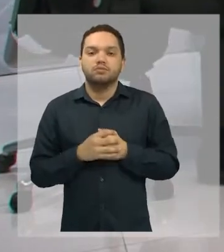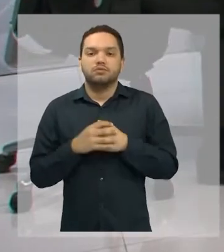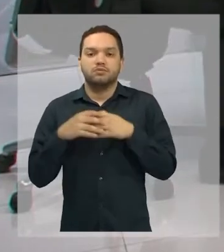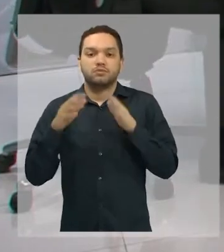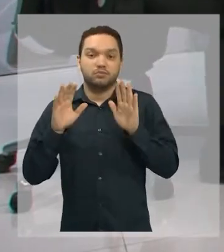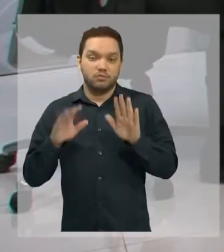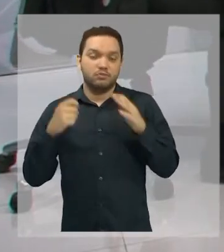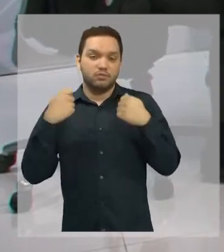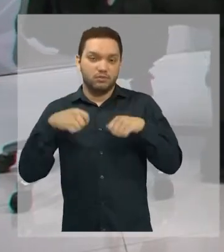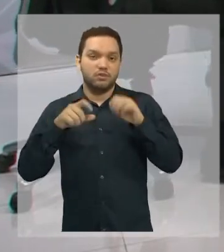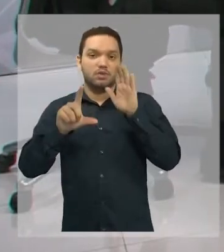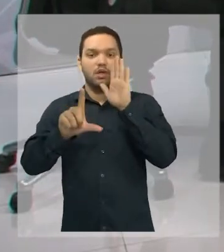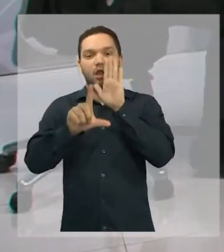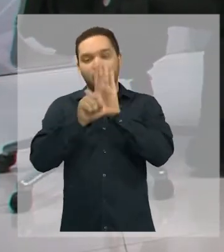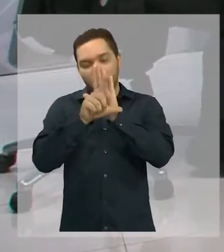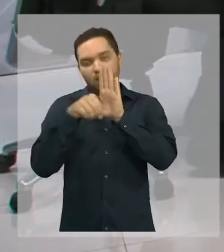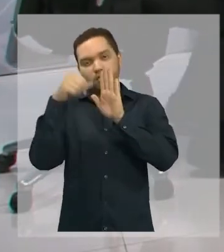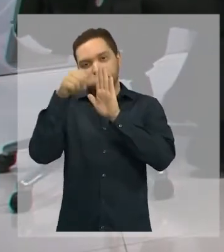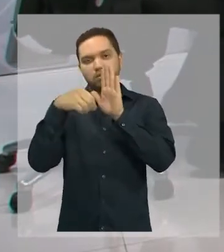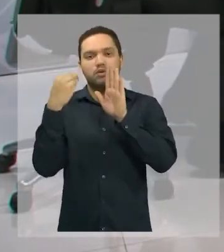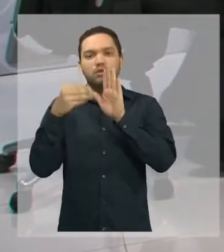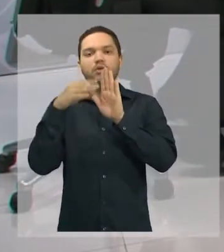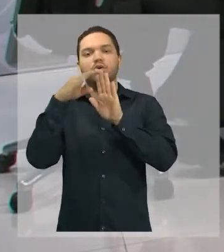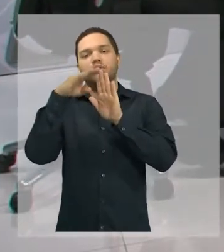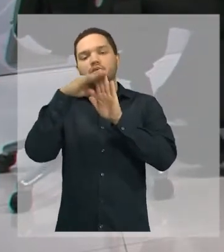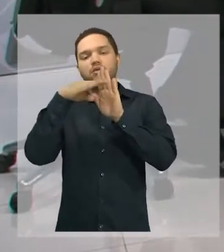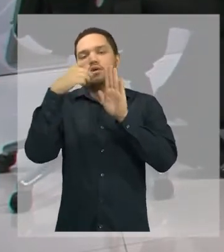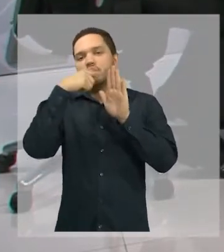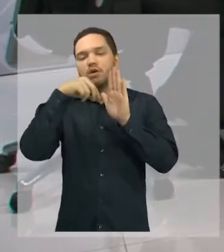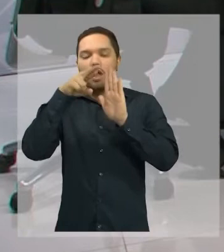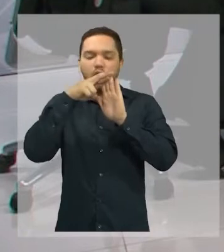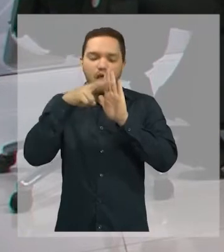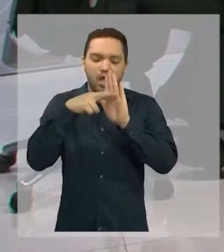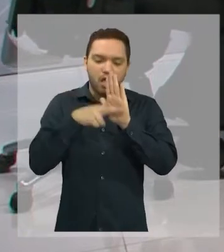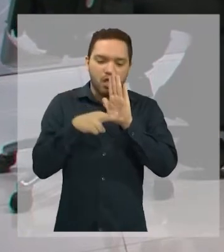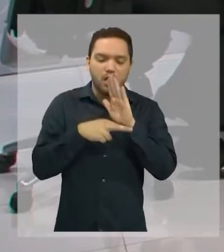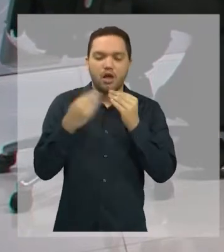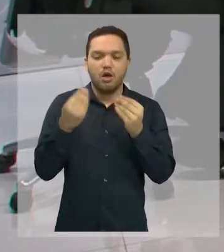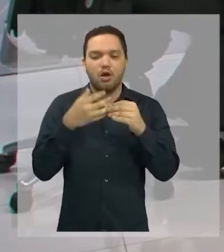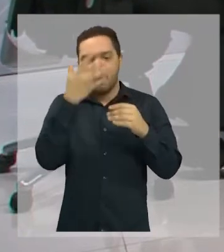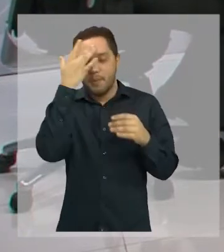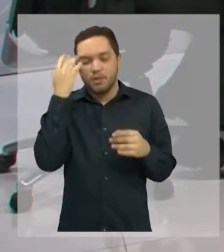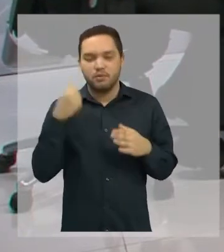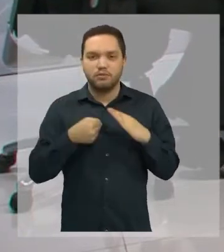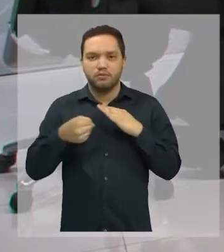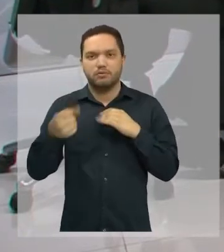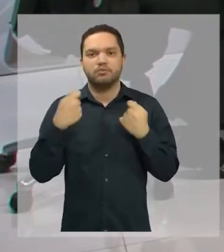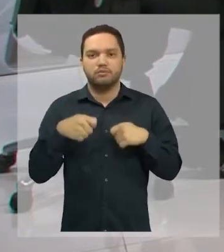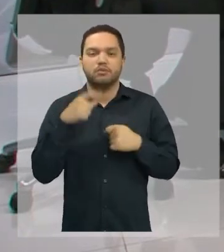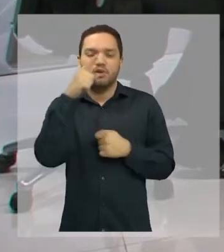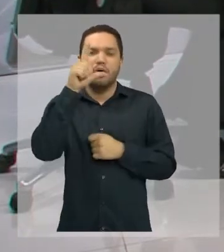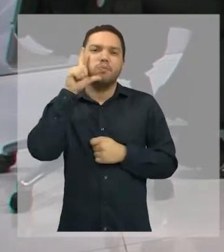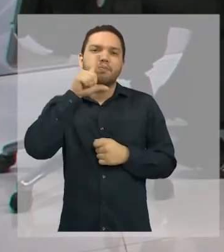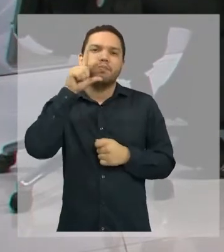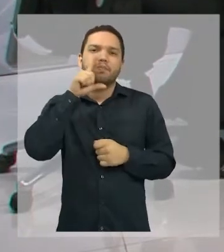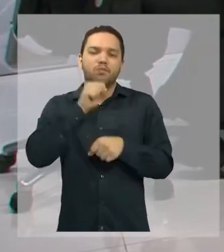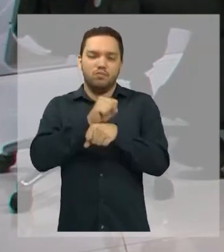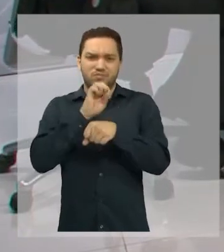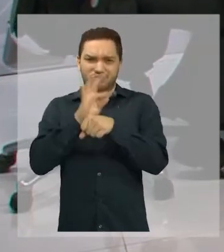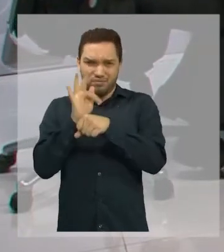que vai definir os critérios para indicação ao Supremo. Claro. Tem um juiz da Suprema Corte Americana que, num